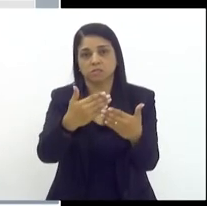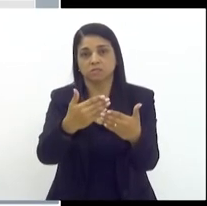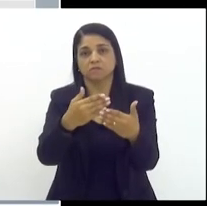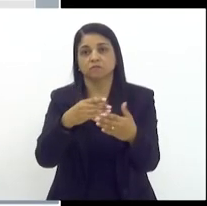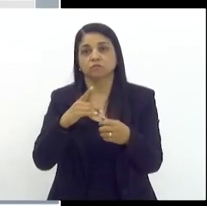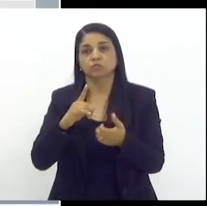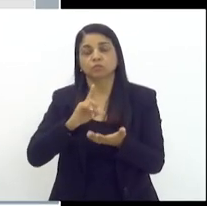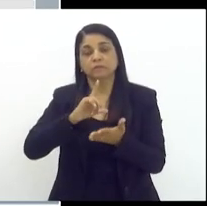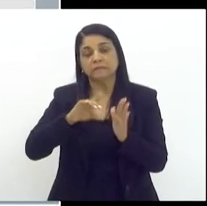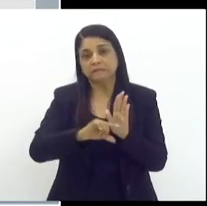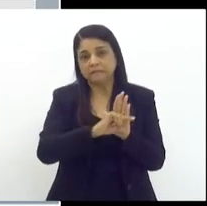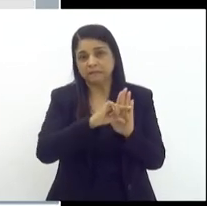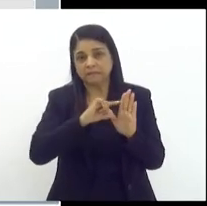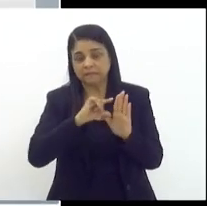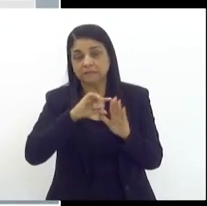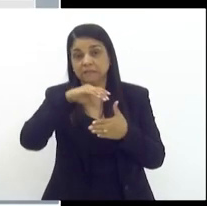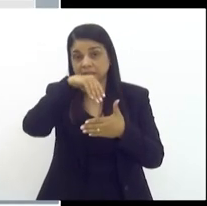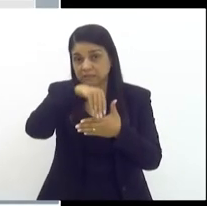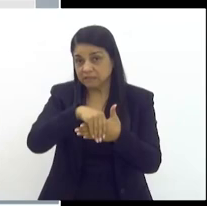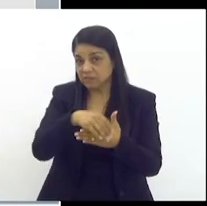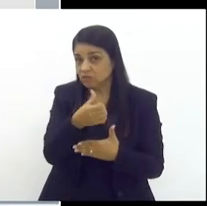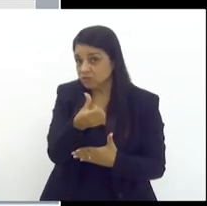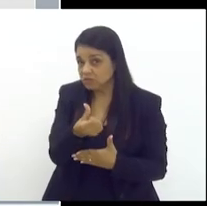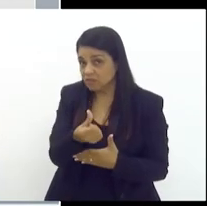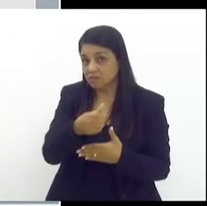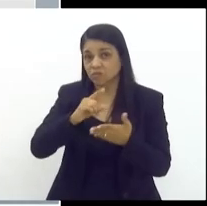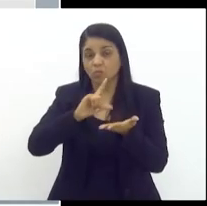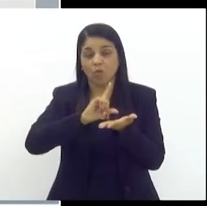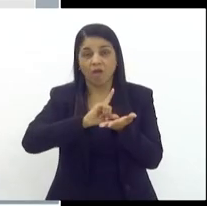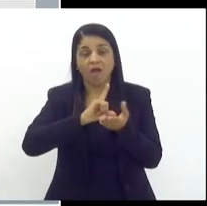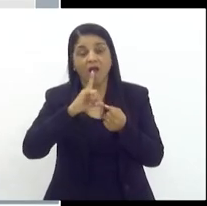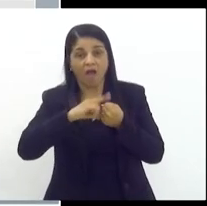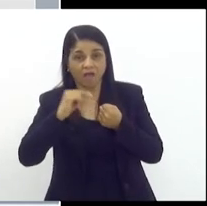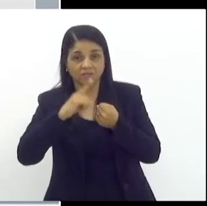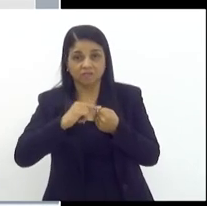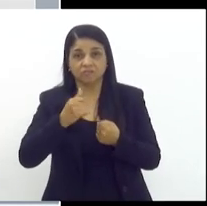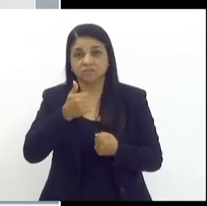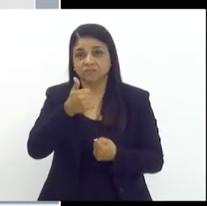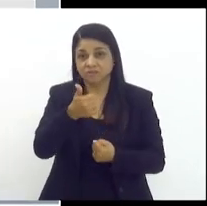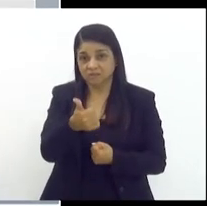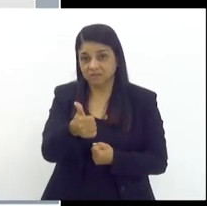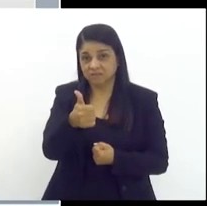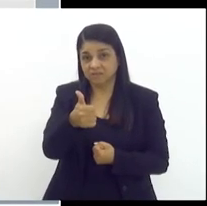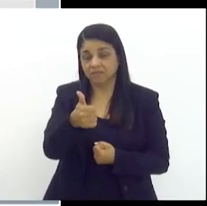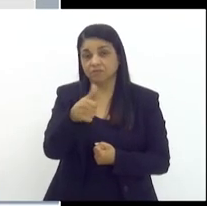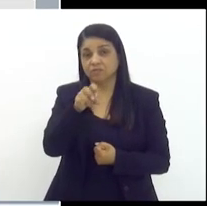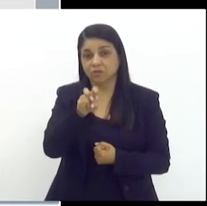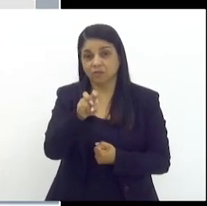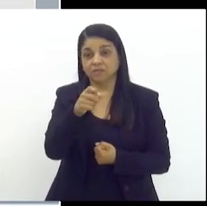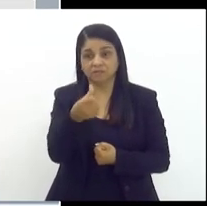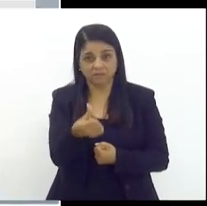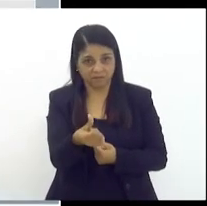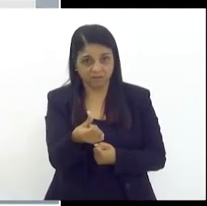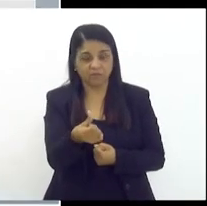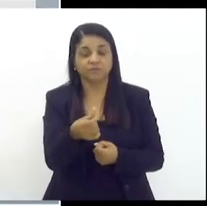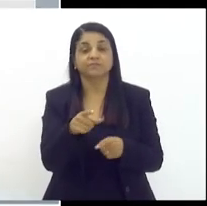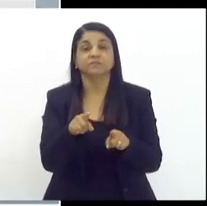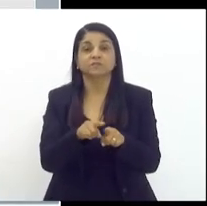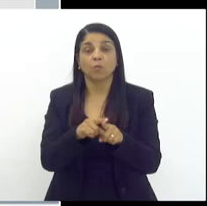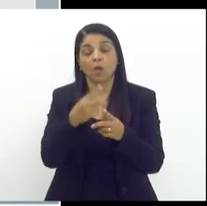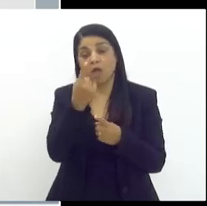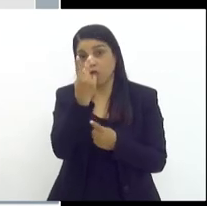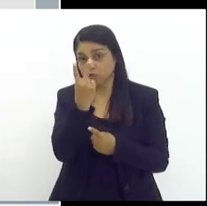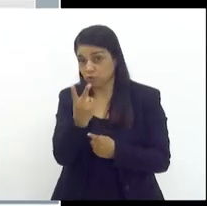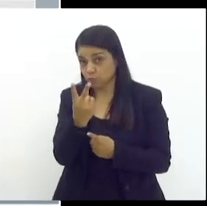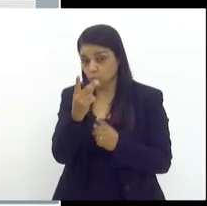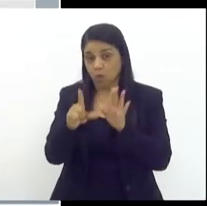6 do Artigo 155 Parágrafo primeiro então eu mexer eu olhei as duas redações